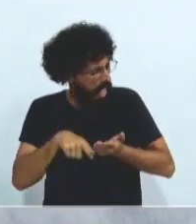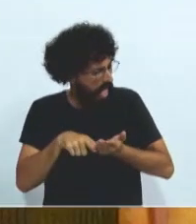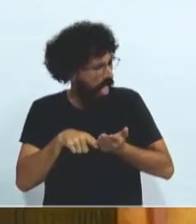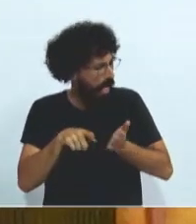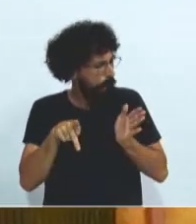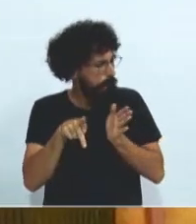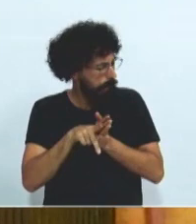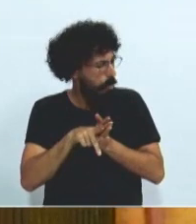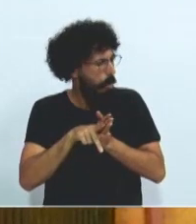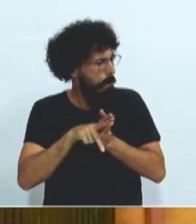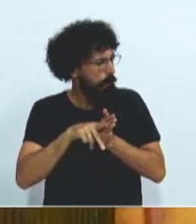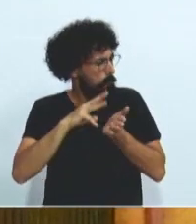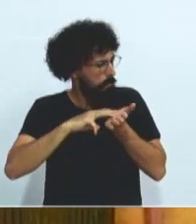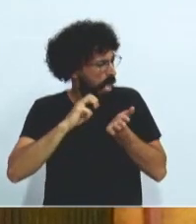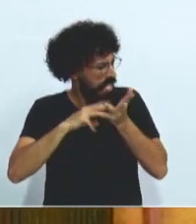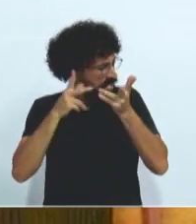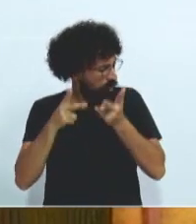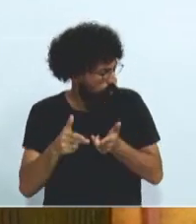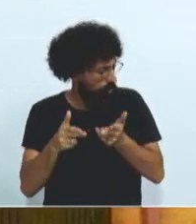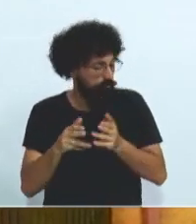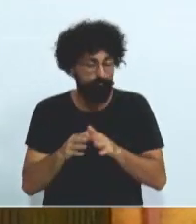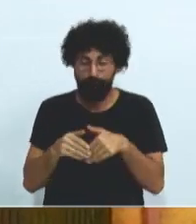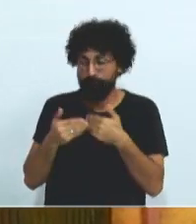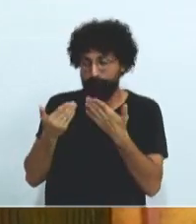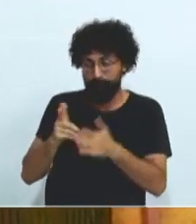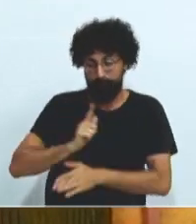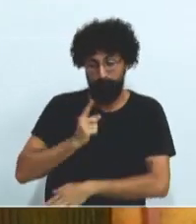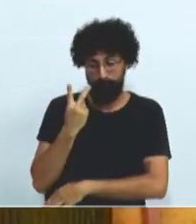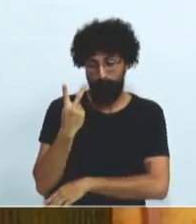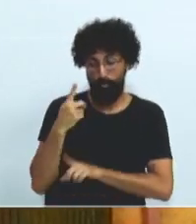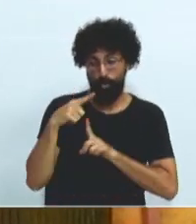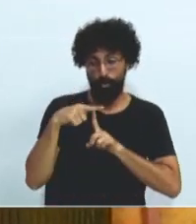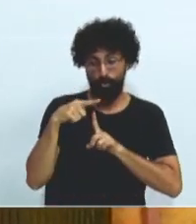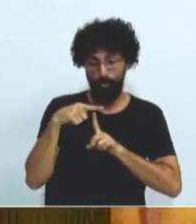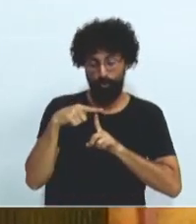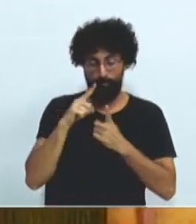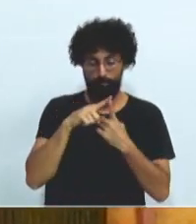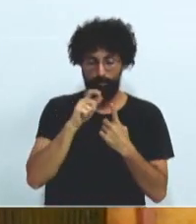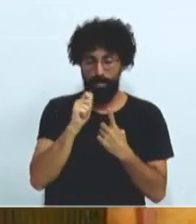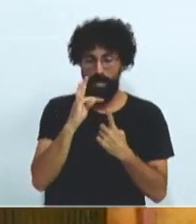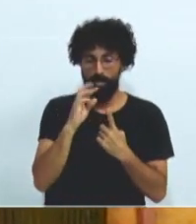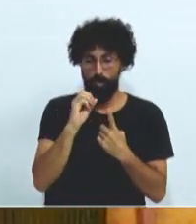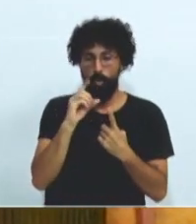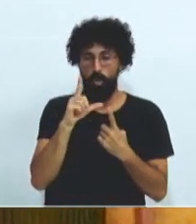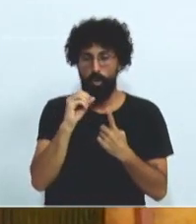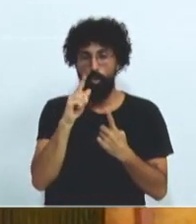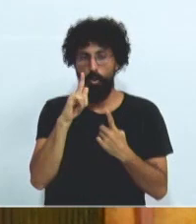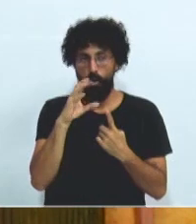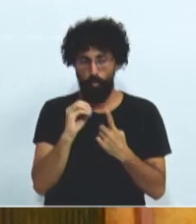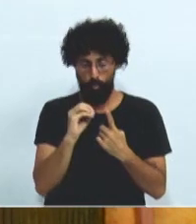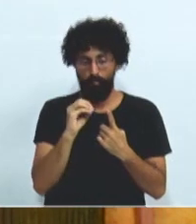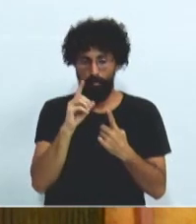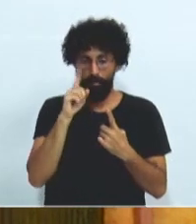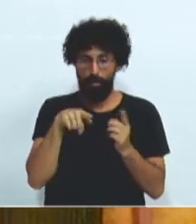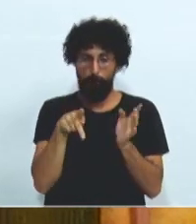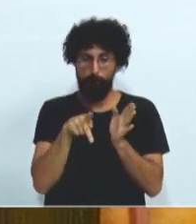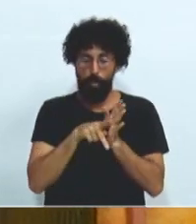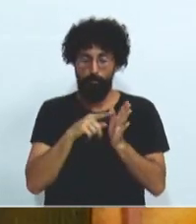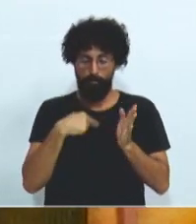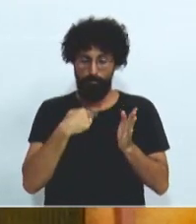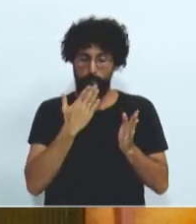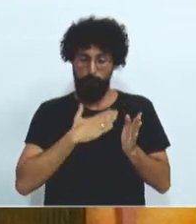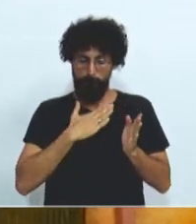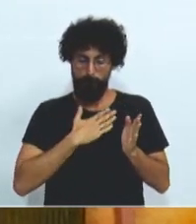transplante? Existem dois tipos de transplante de medula óssea. O autólogo, que é do paciente para o paciente mesmo. Neste tipo